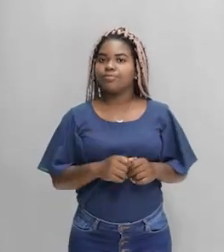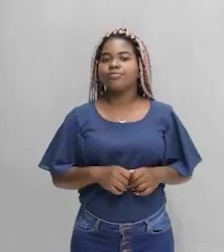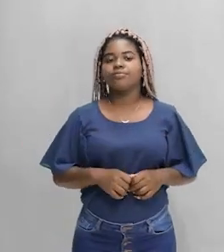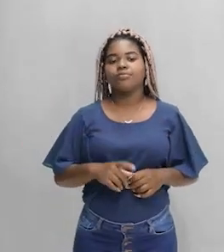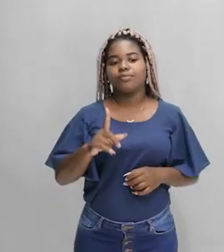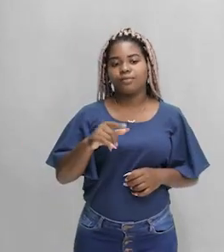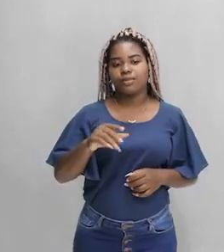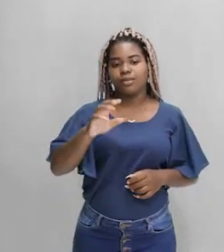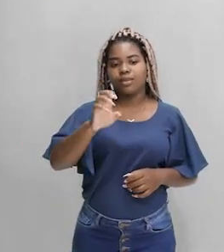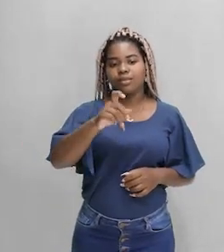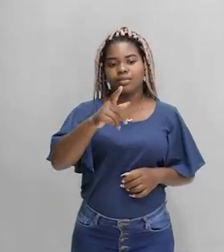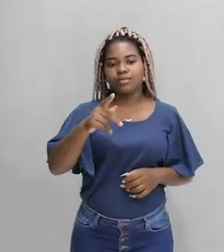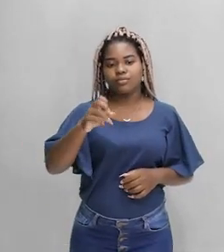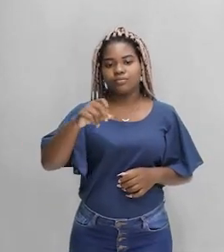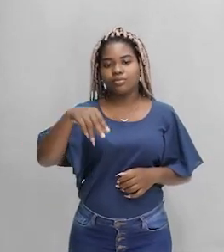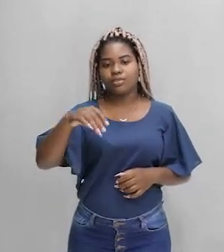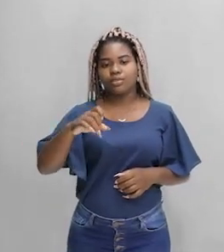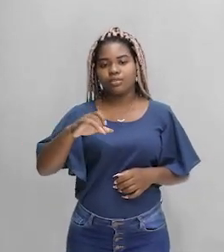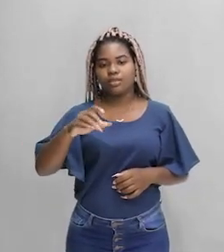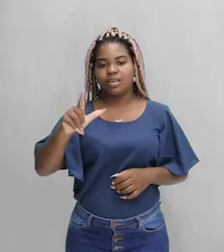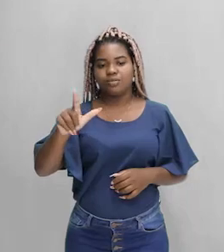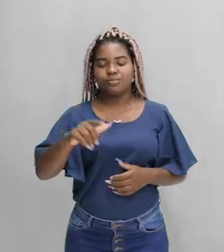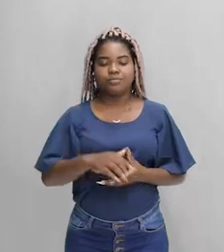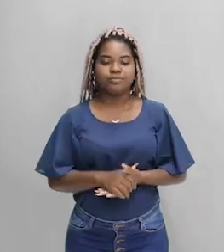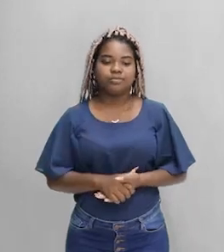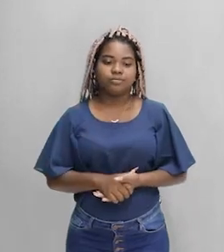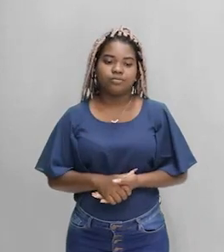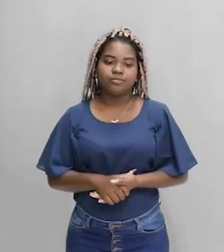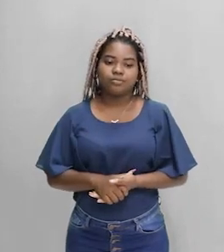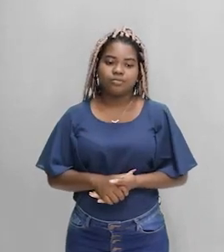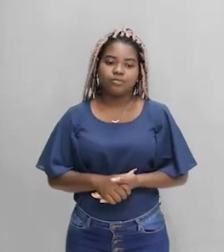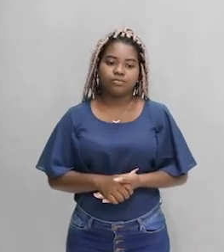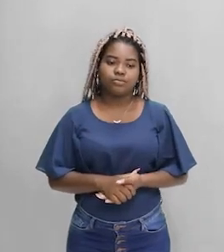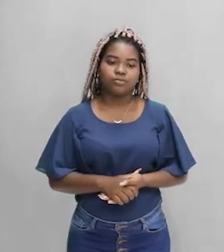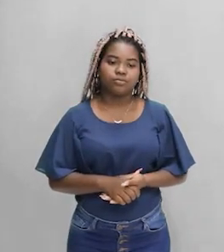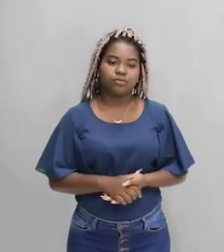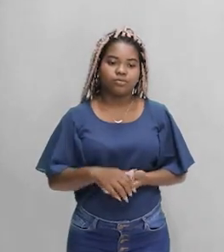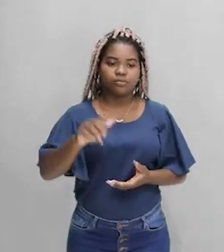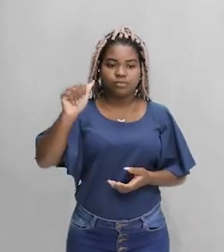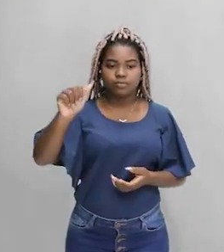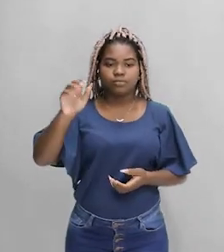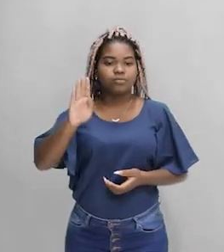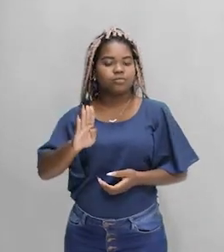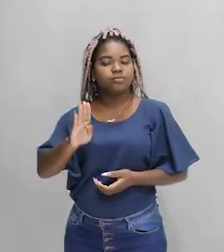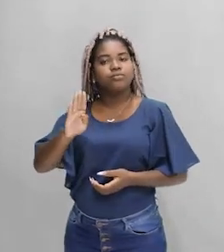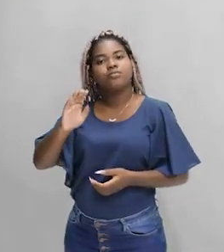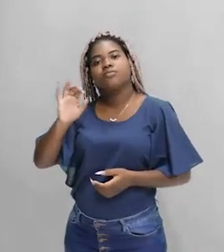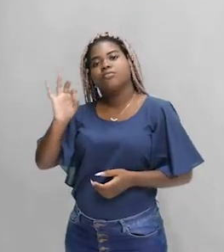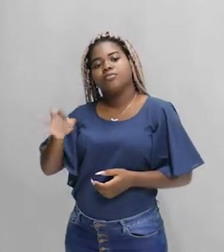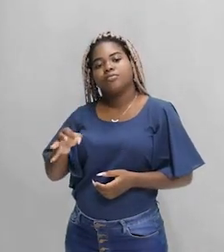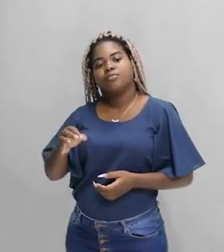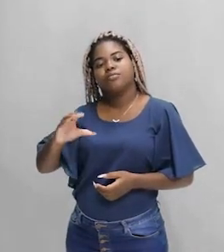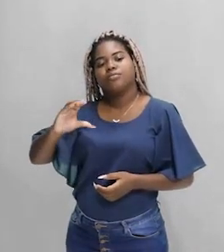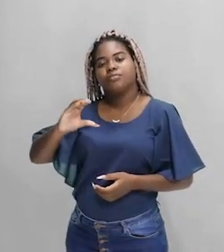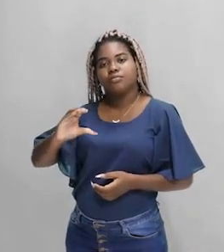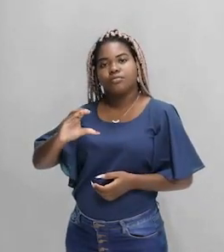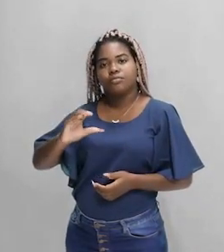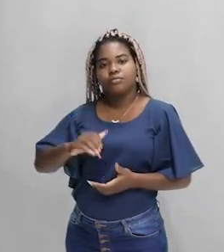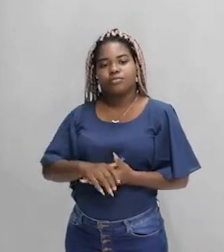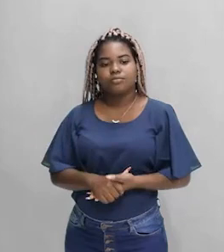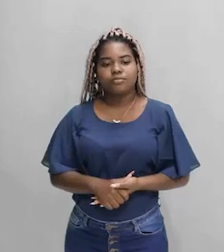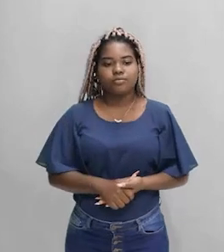É escrita de função exponencial. Belezinha? Então, A ok, B ok também. Letra